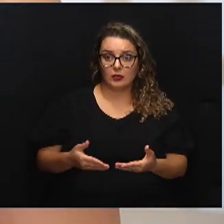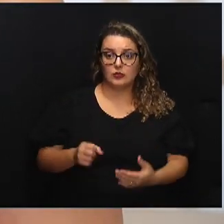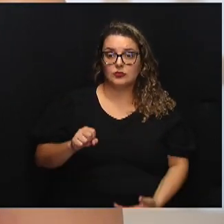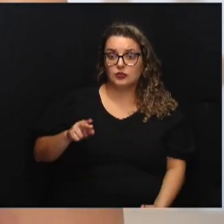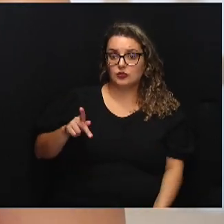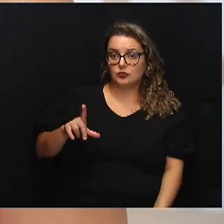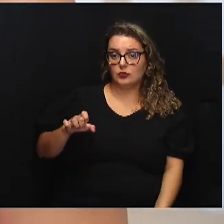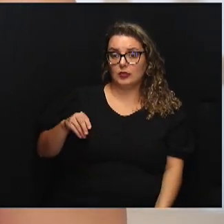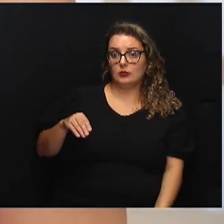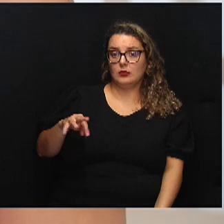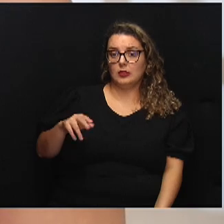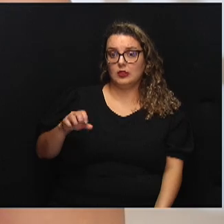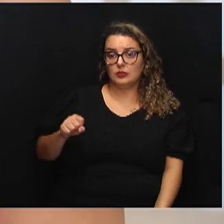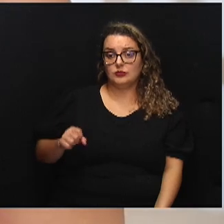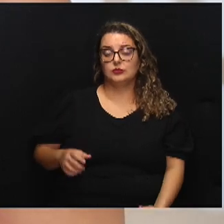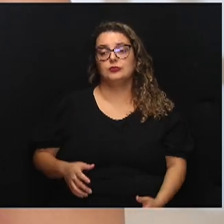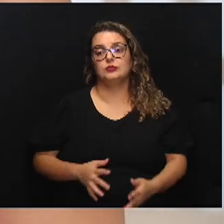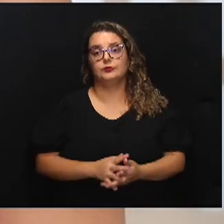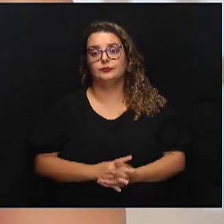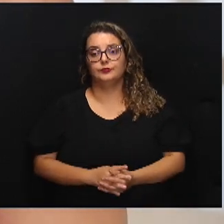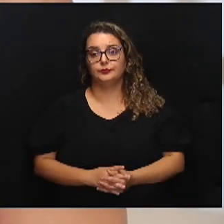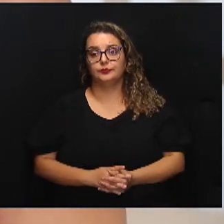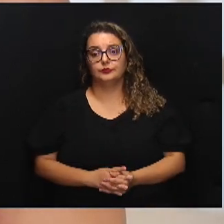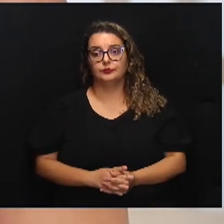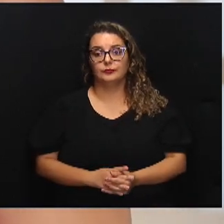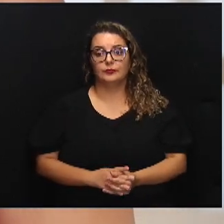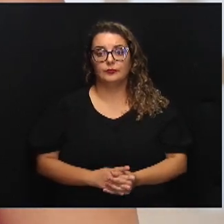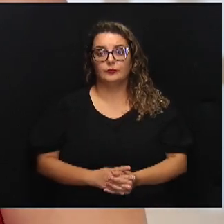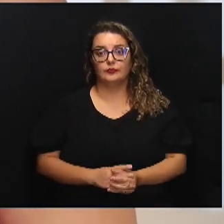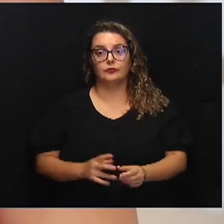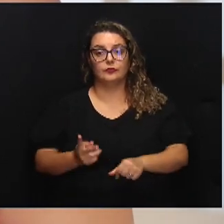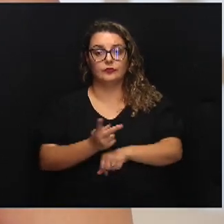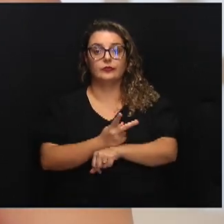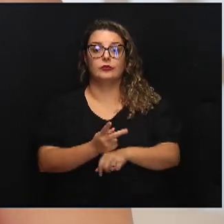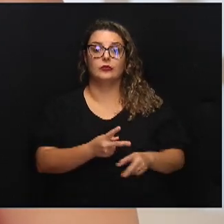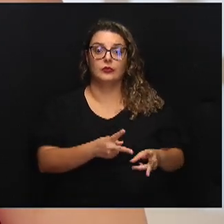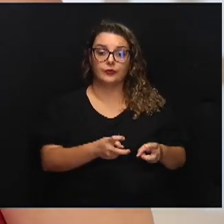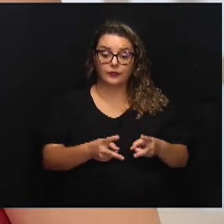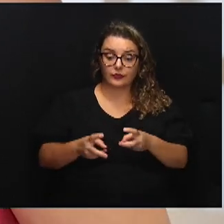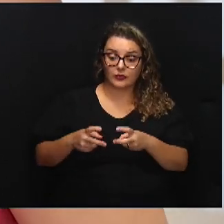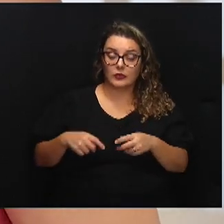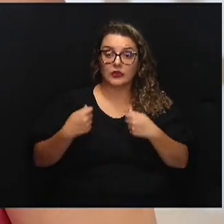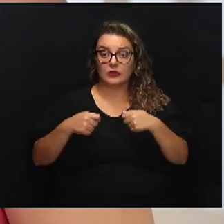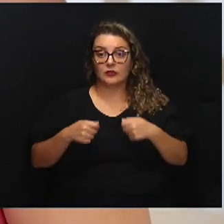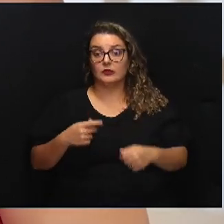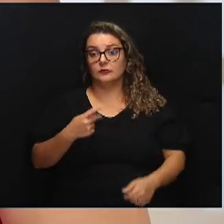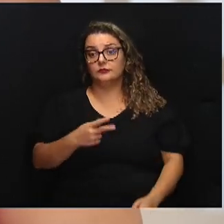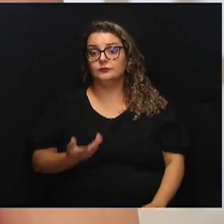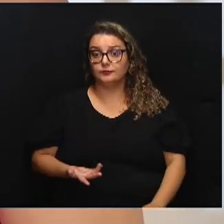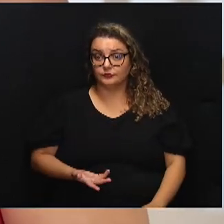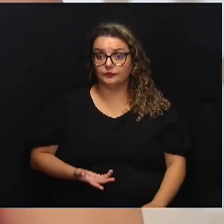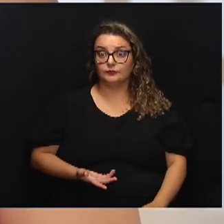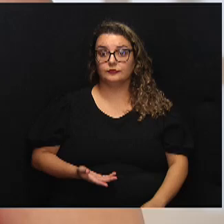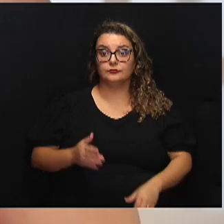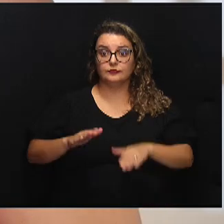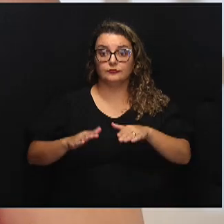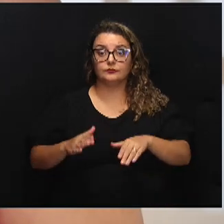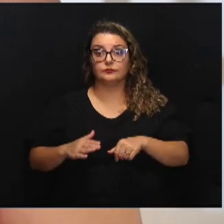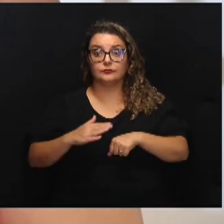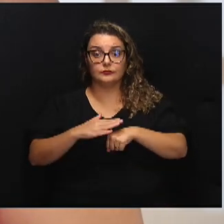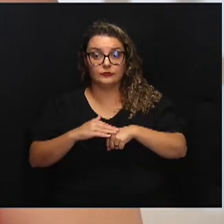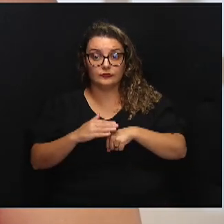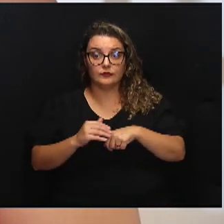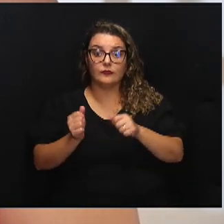suplementos, melhor dizendo. E a gente busca perceber as necessidades dele. Então, muitas vezes ele está carente, ele precisa